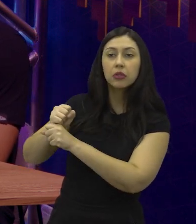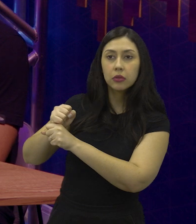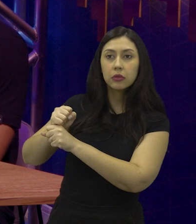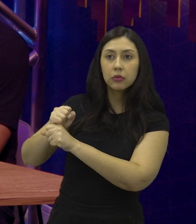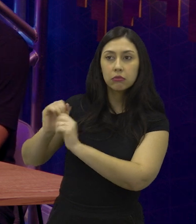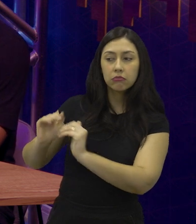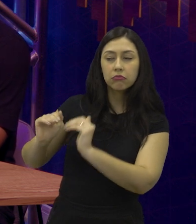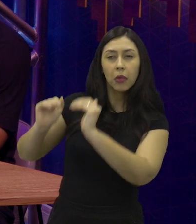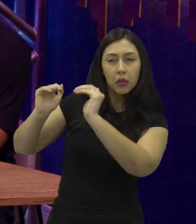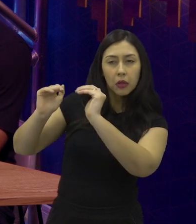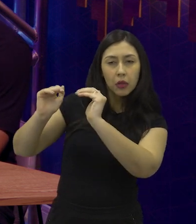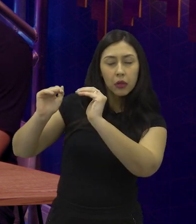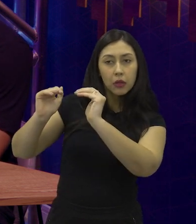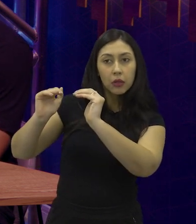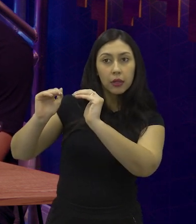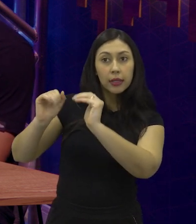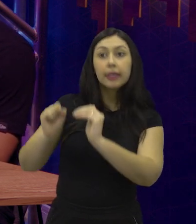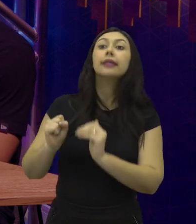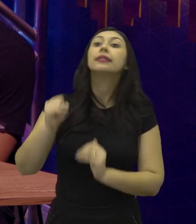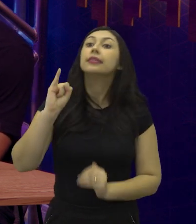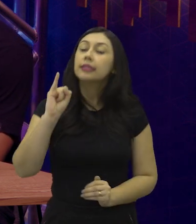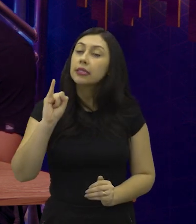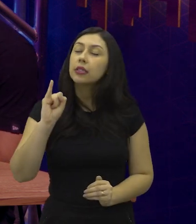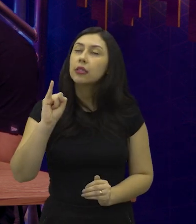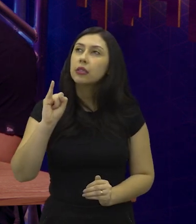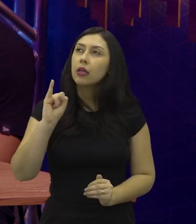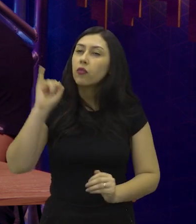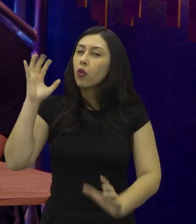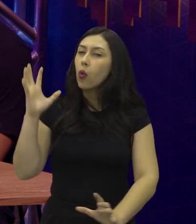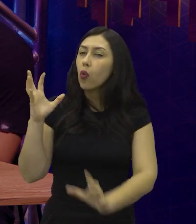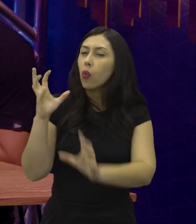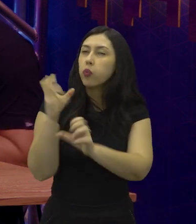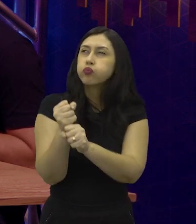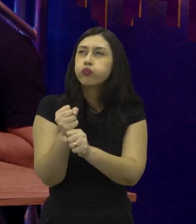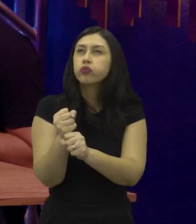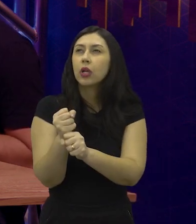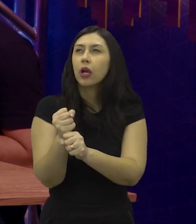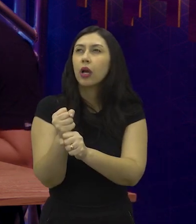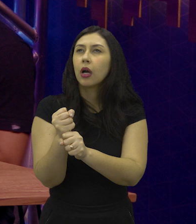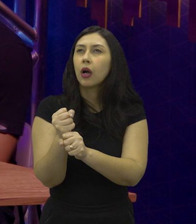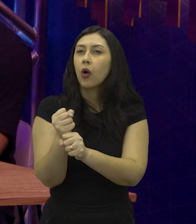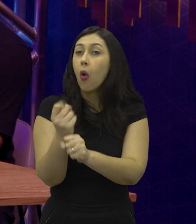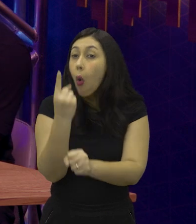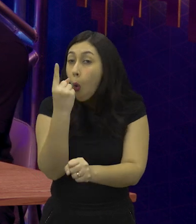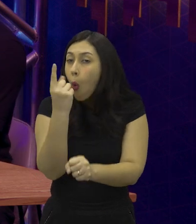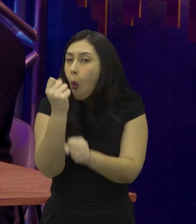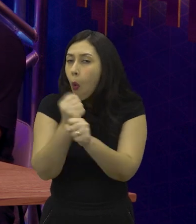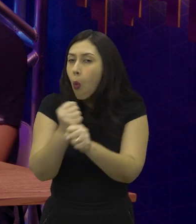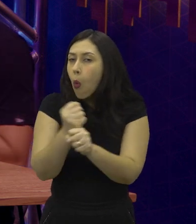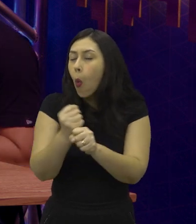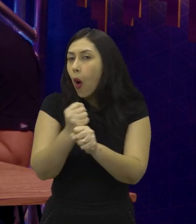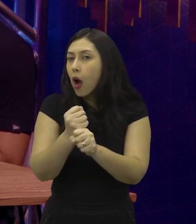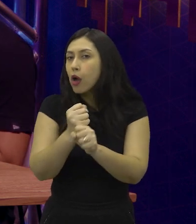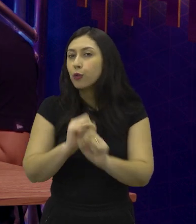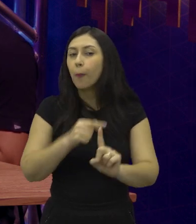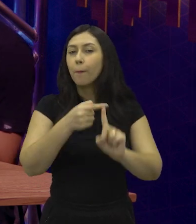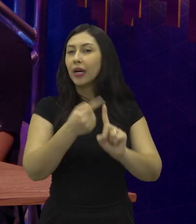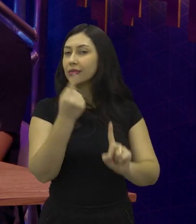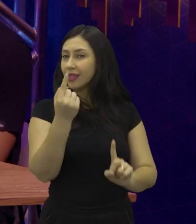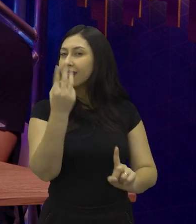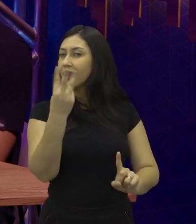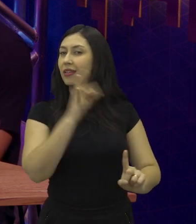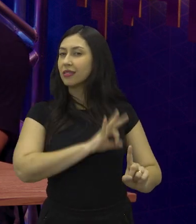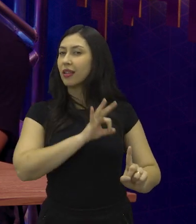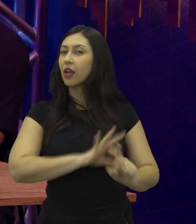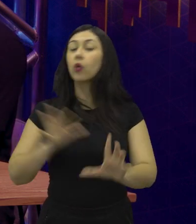em 2023. Se a gente for levar em consideração os 12 meses do ano, mais um 13º e tudo mais,